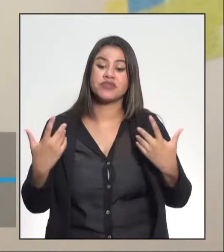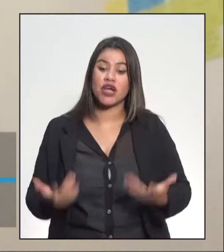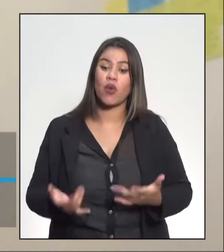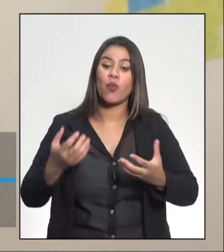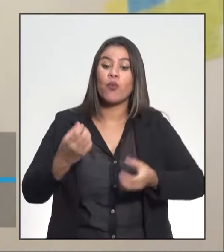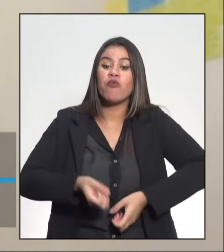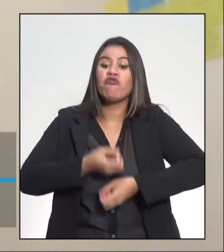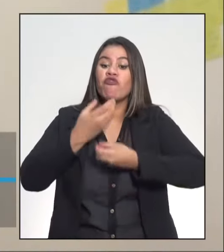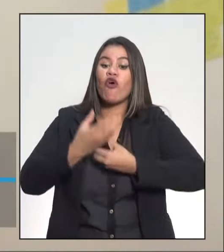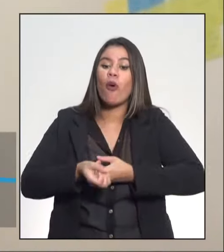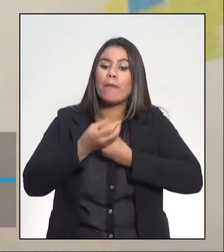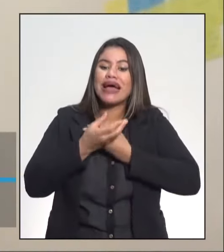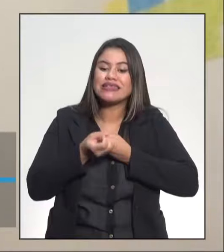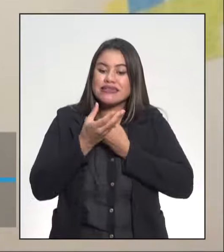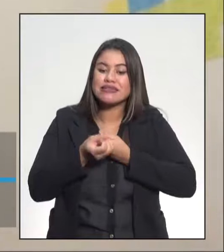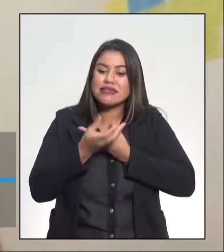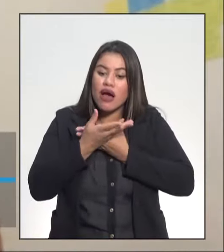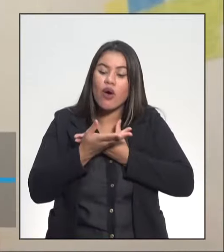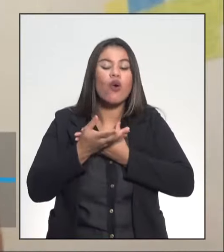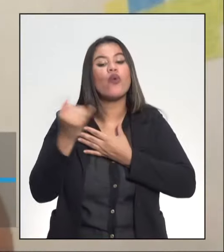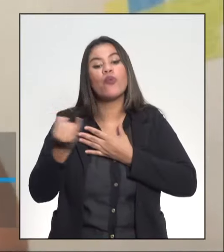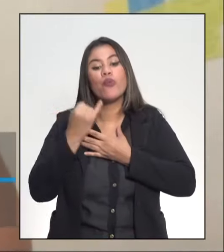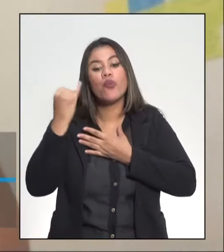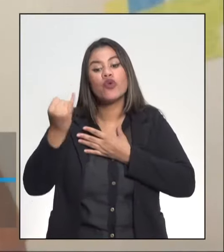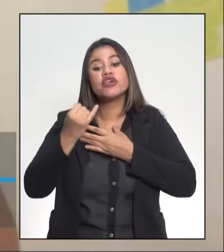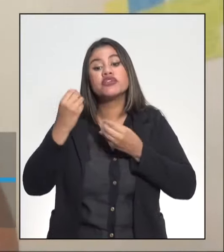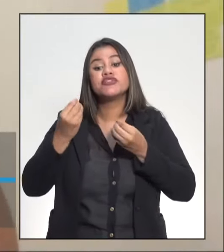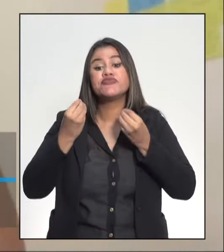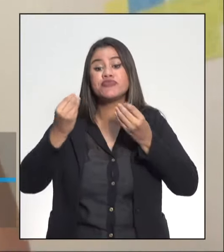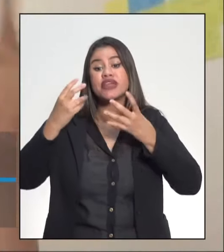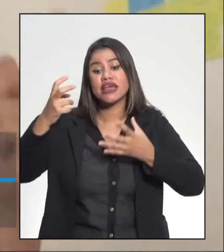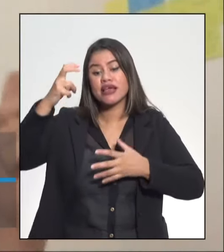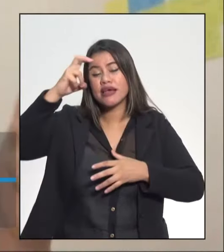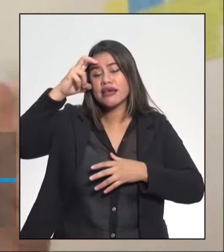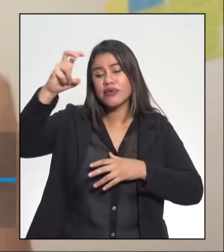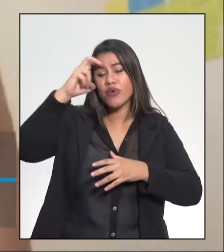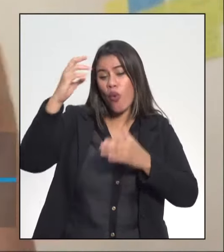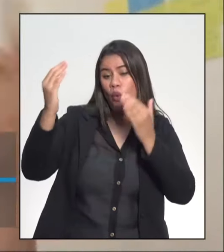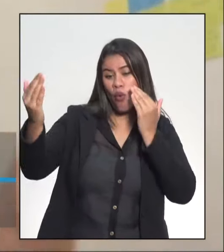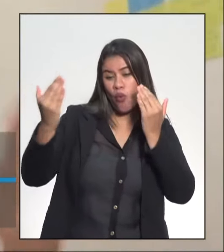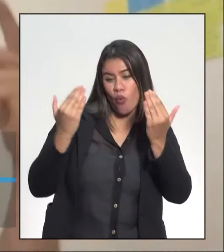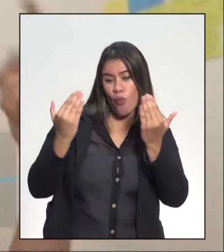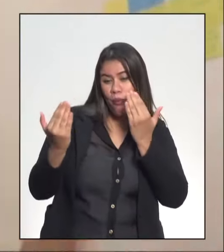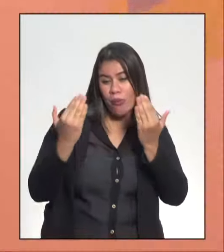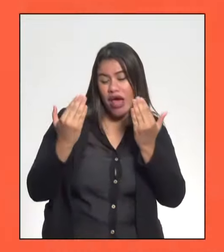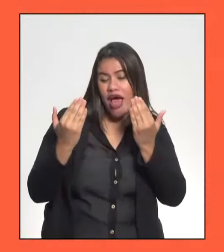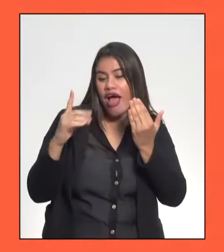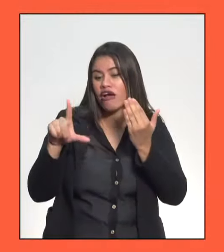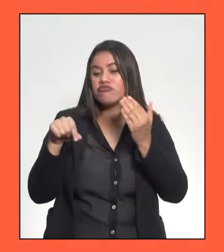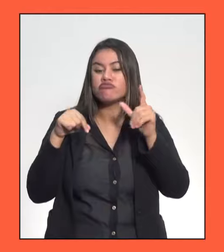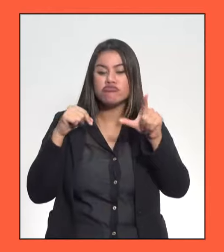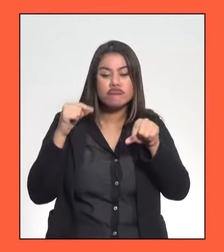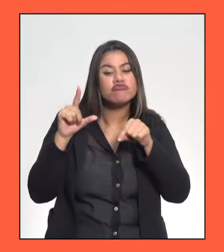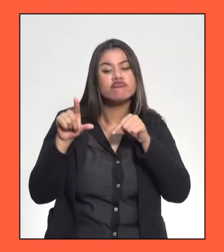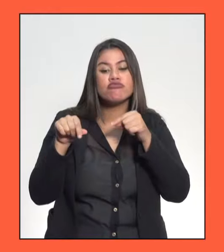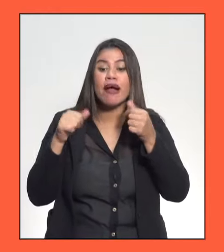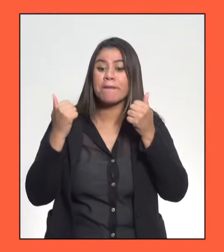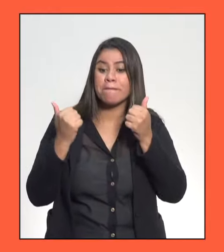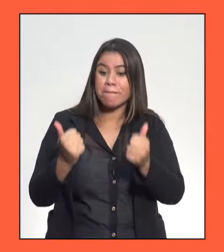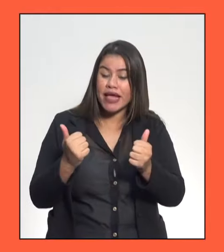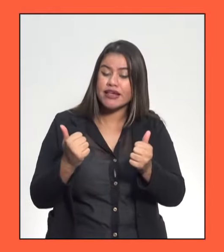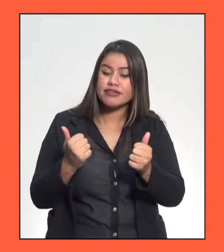a gente se informar pra ficar inteligente, pra ter mais discernimento nas nossas escolhas. Porque como